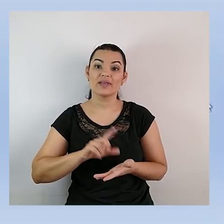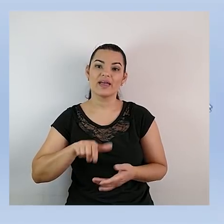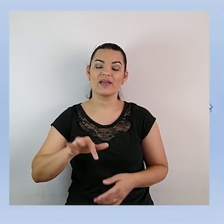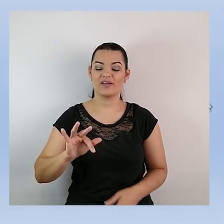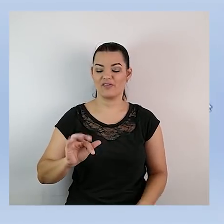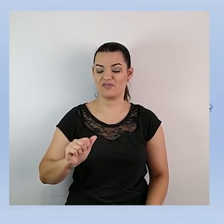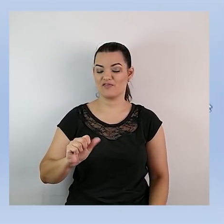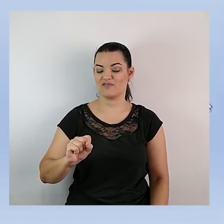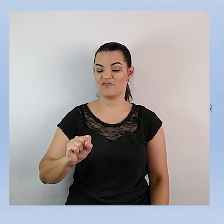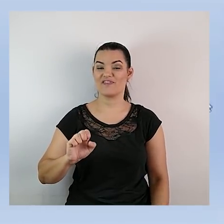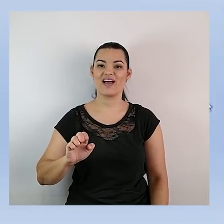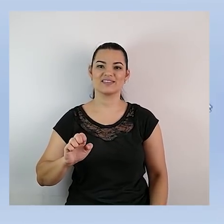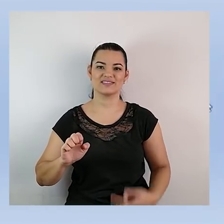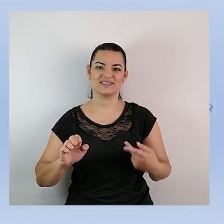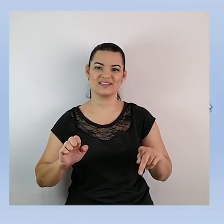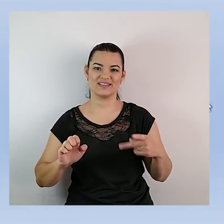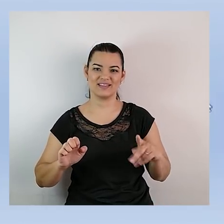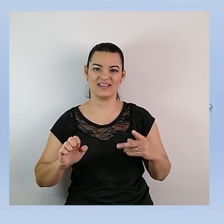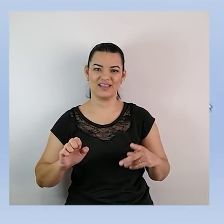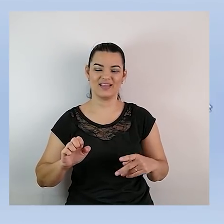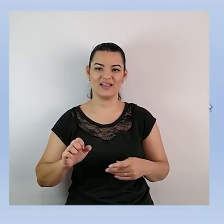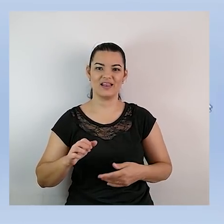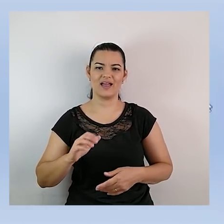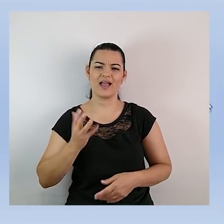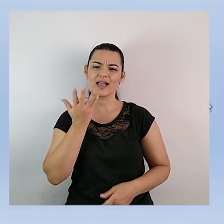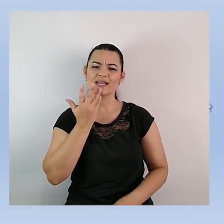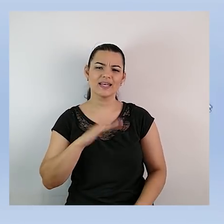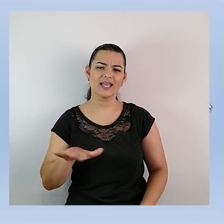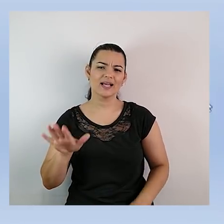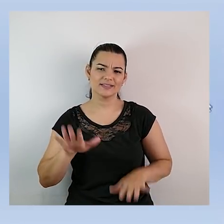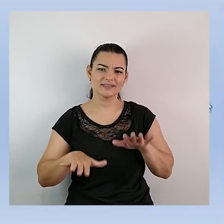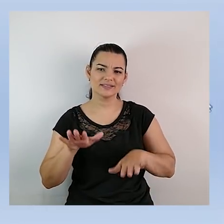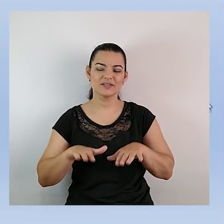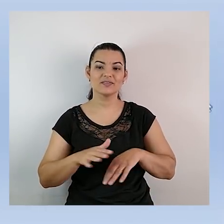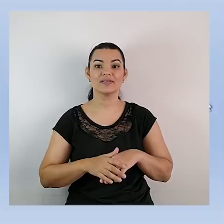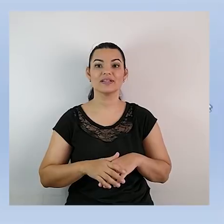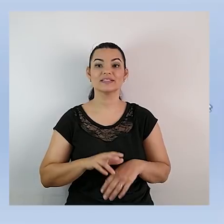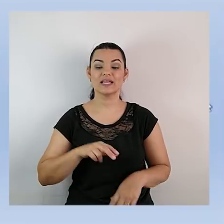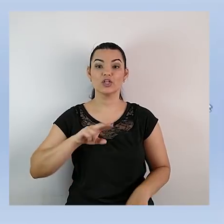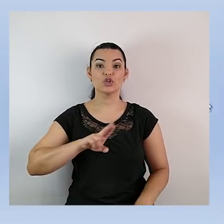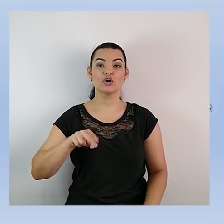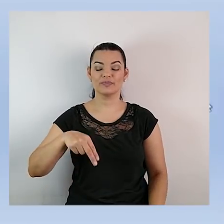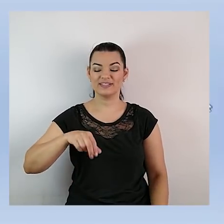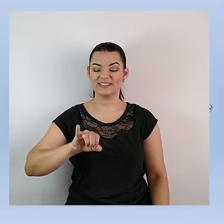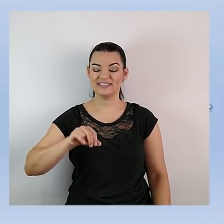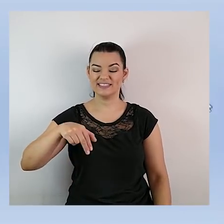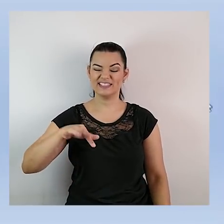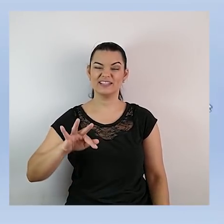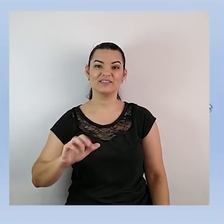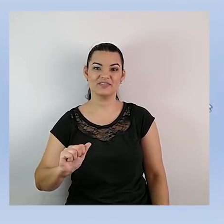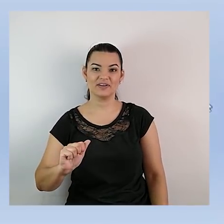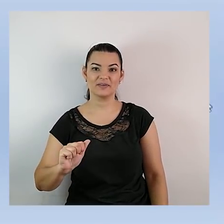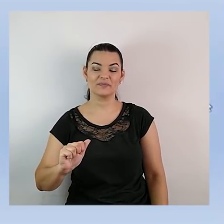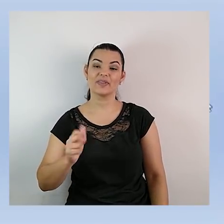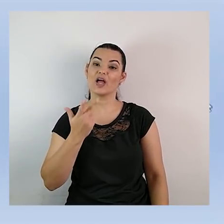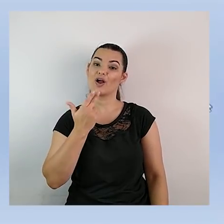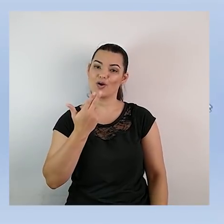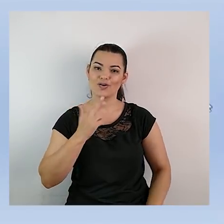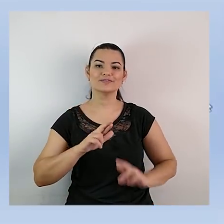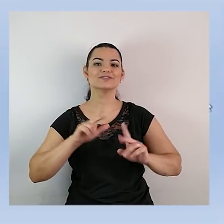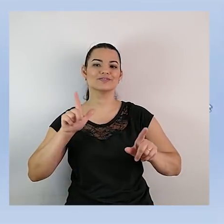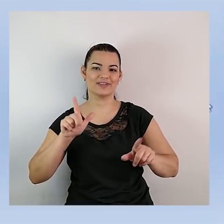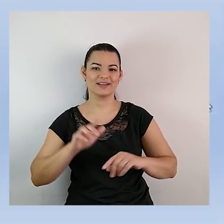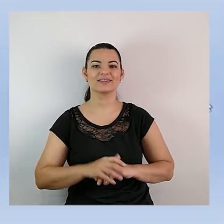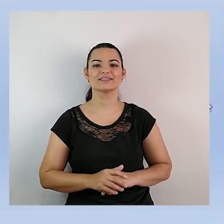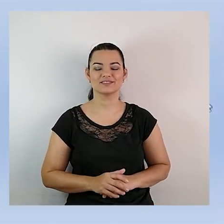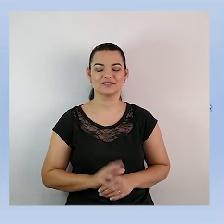barata, certo? Então as ninfas, né, que são chamadas essas fases, esses estágios, elas vão apresentar coloração diferente